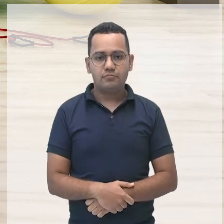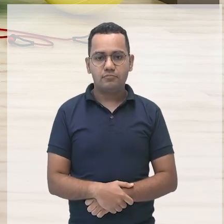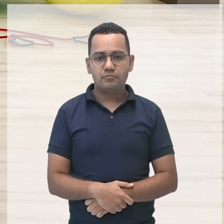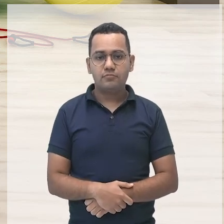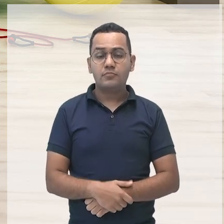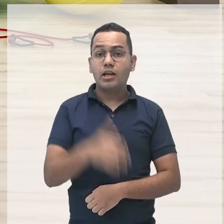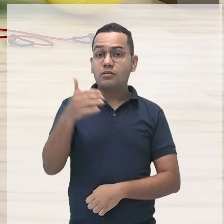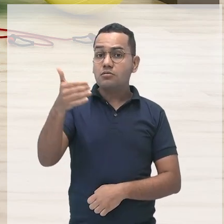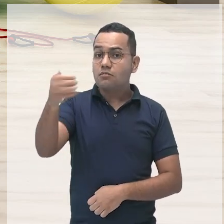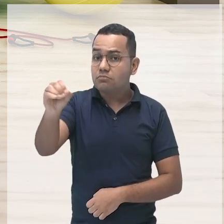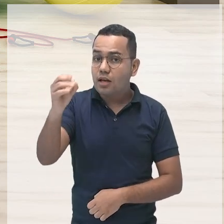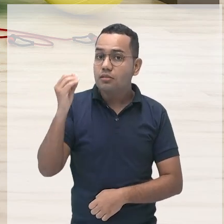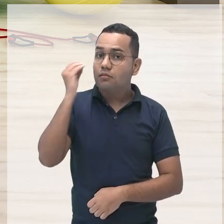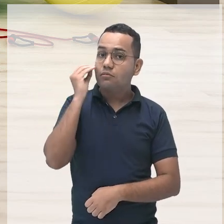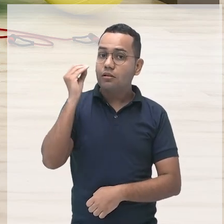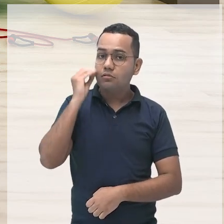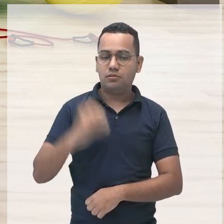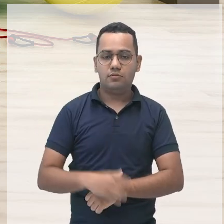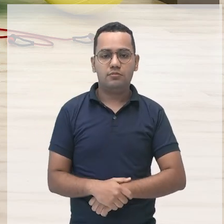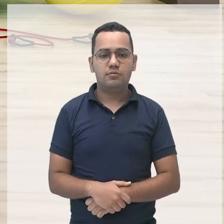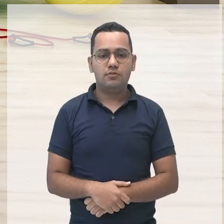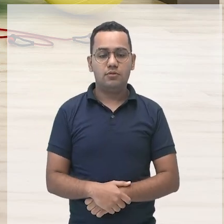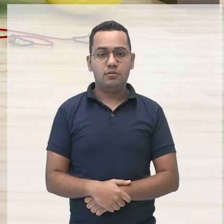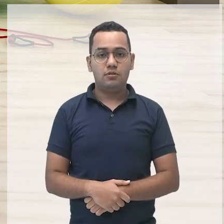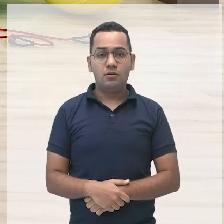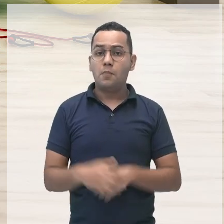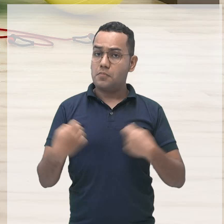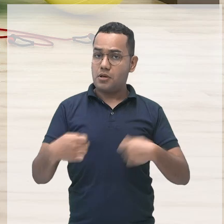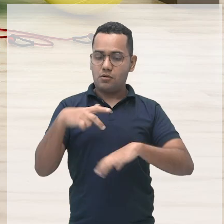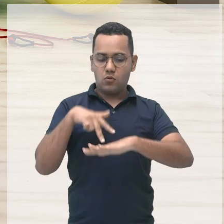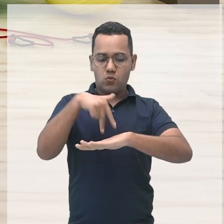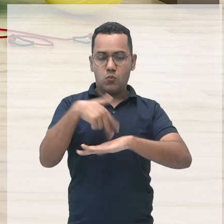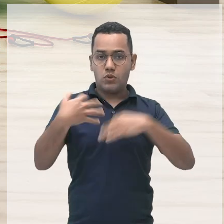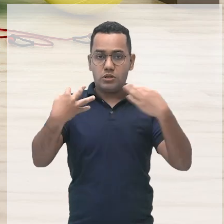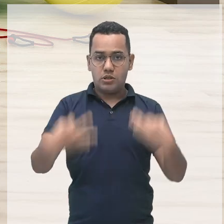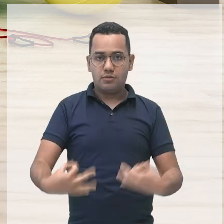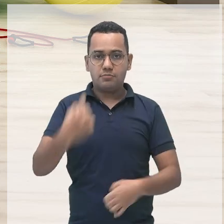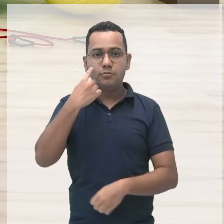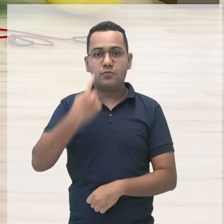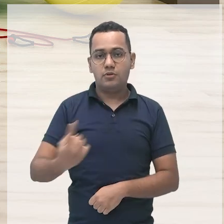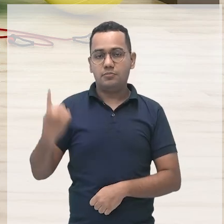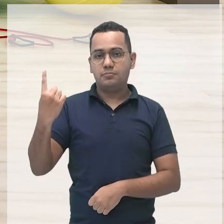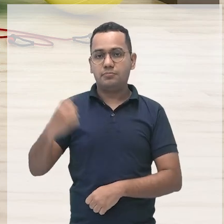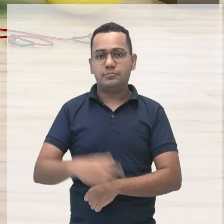10 vezes comigo, tá bom? Vamos lá, postura. 1,